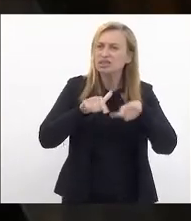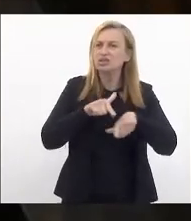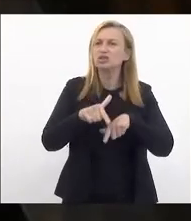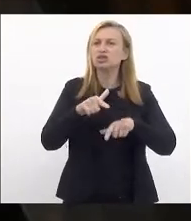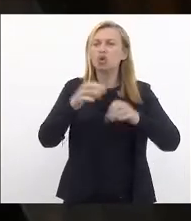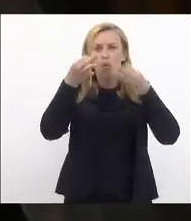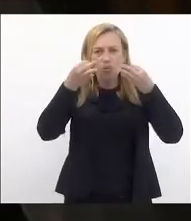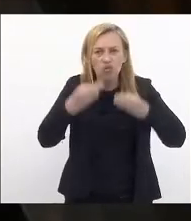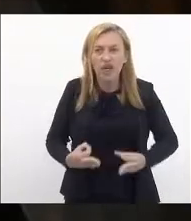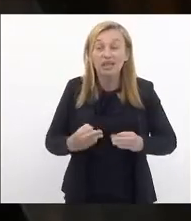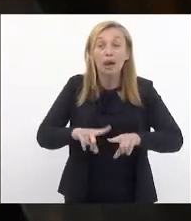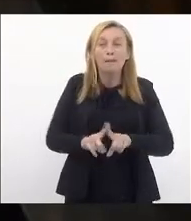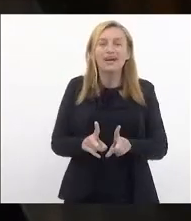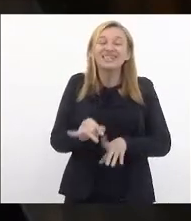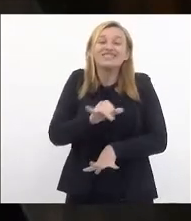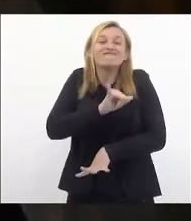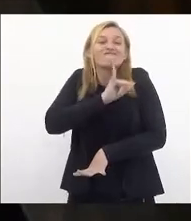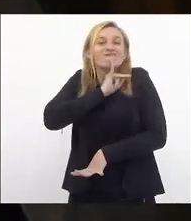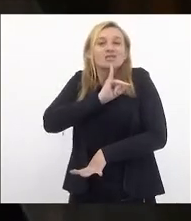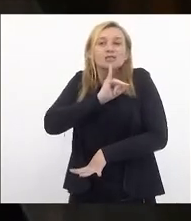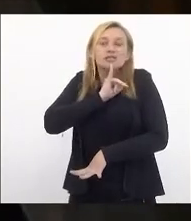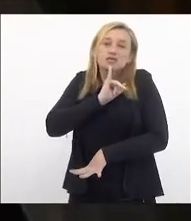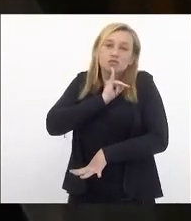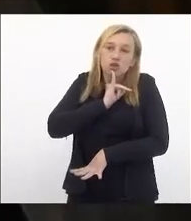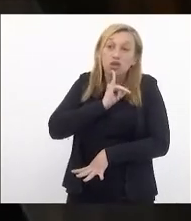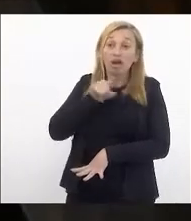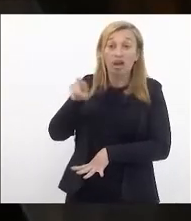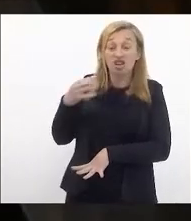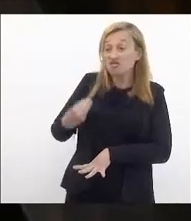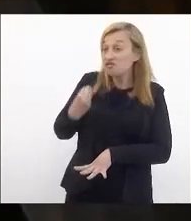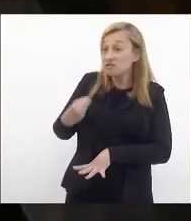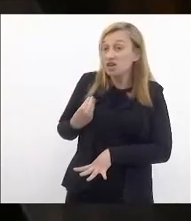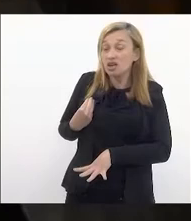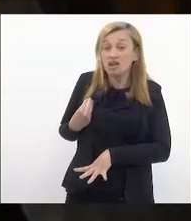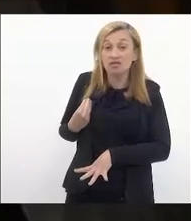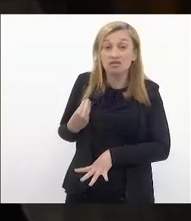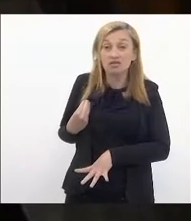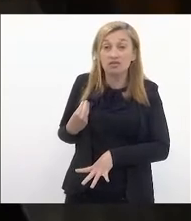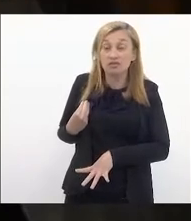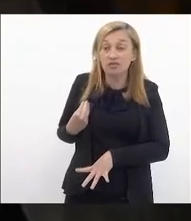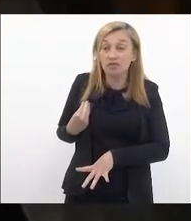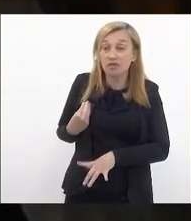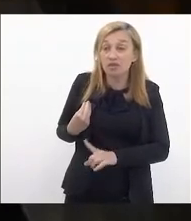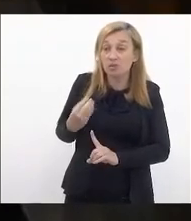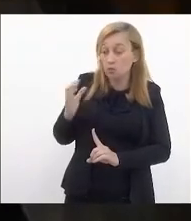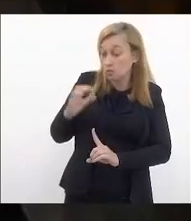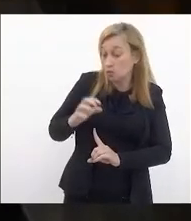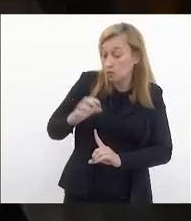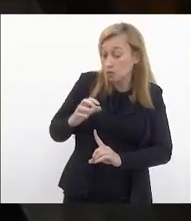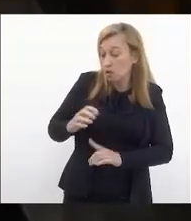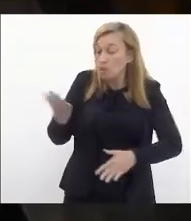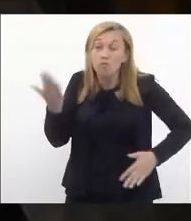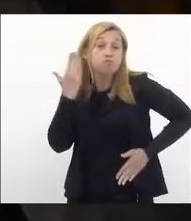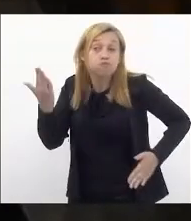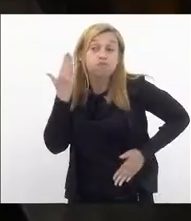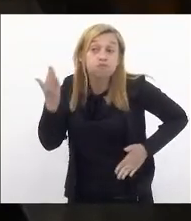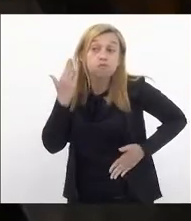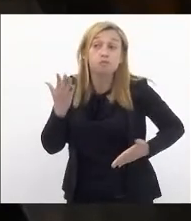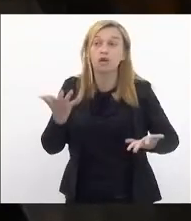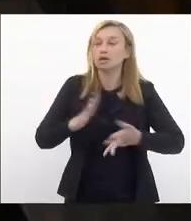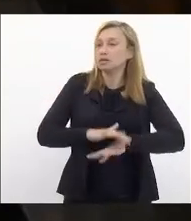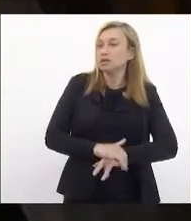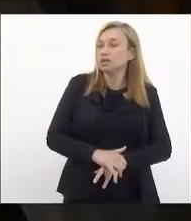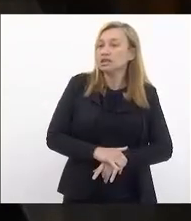honestas mas que infelizmente elas vivem oprimidas por traficantes por vagabundos